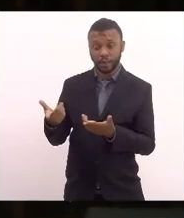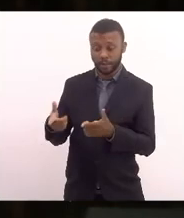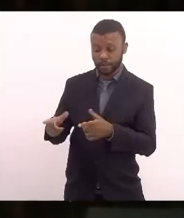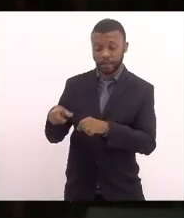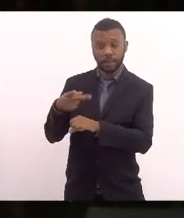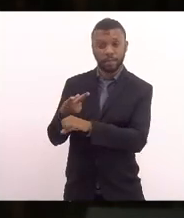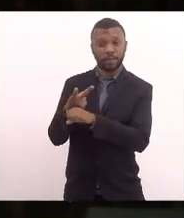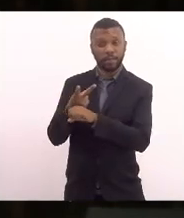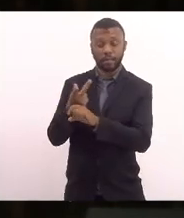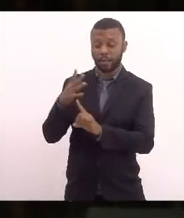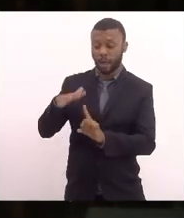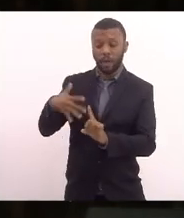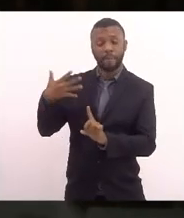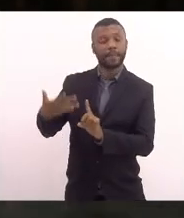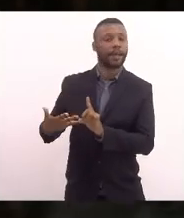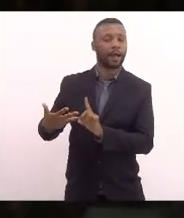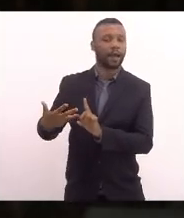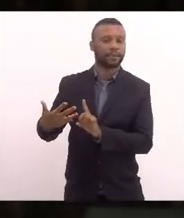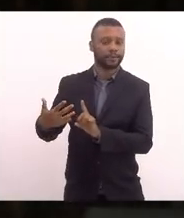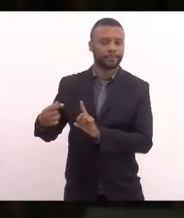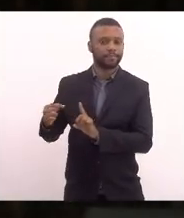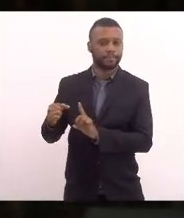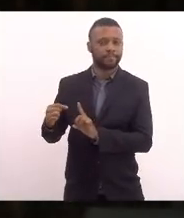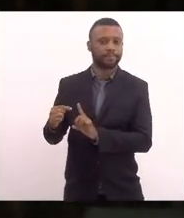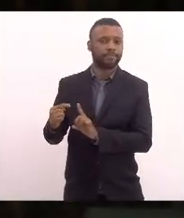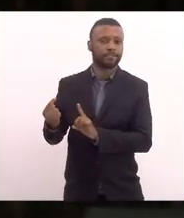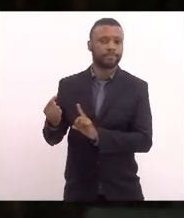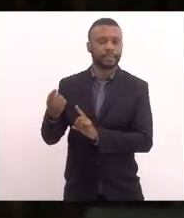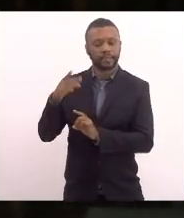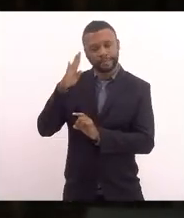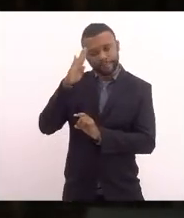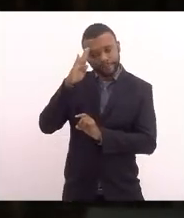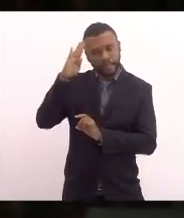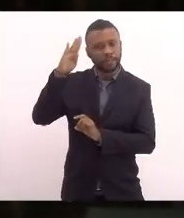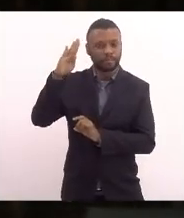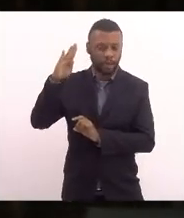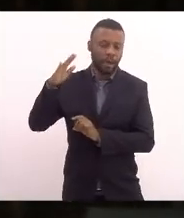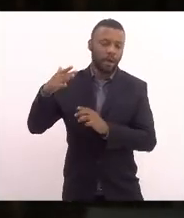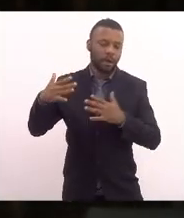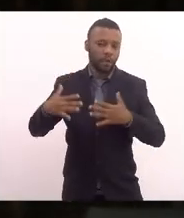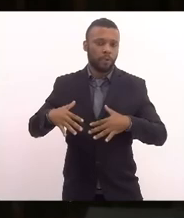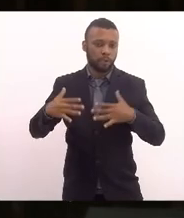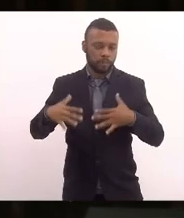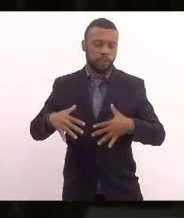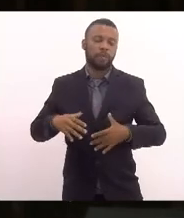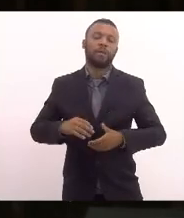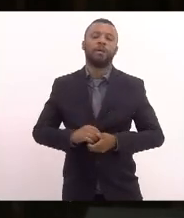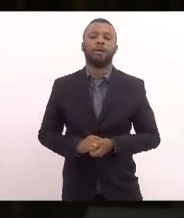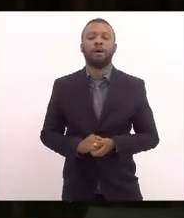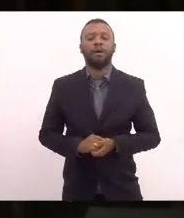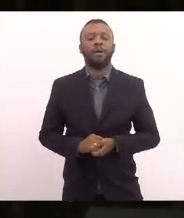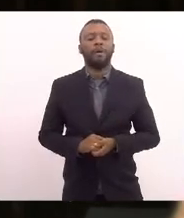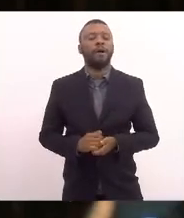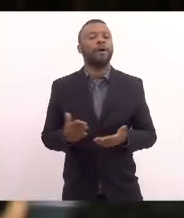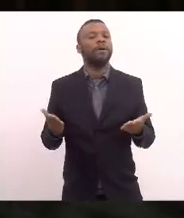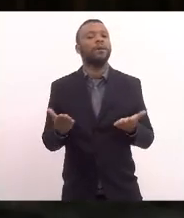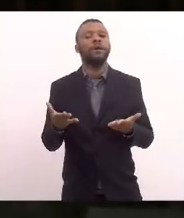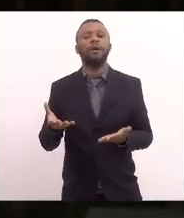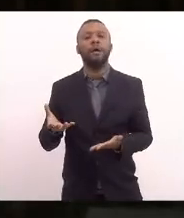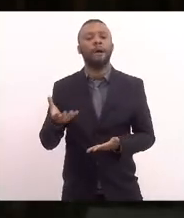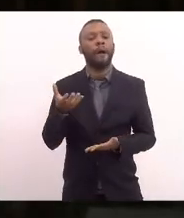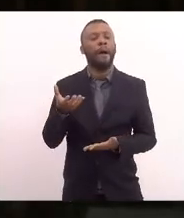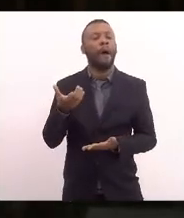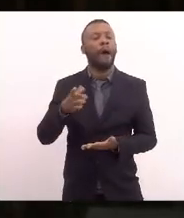receber essa homenagem magna. E eu quero dizer que,